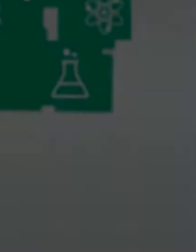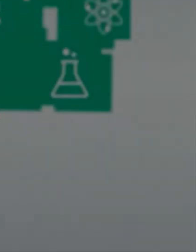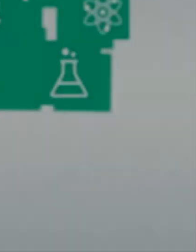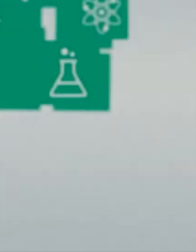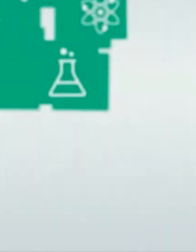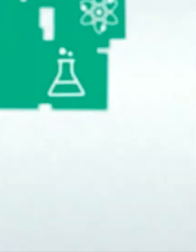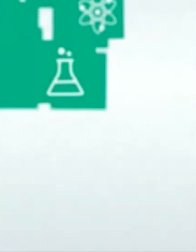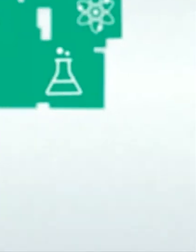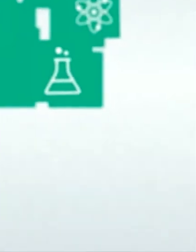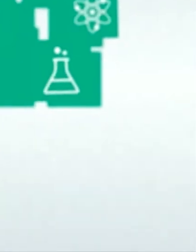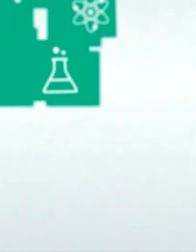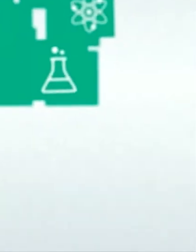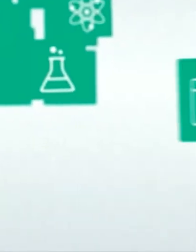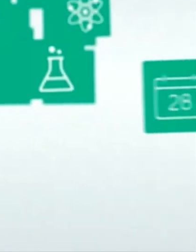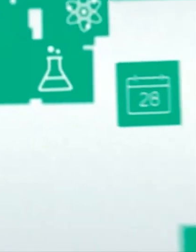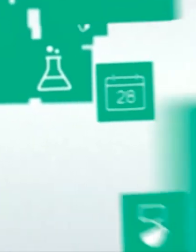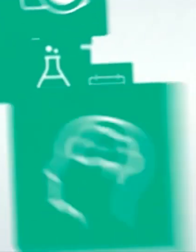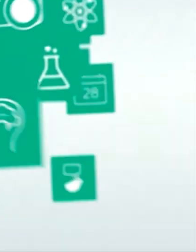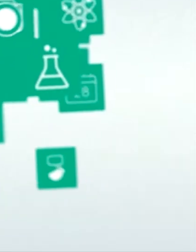E aí